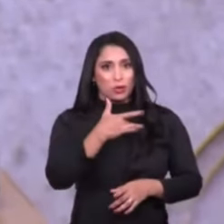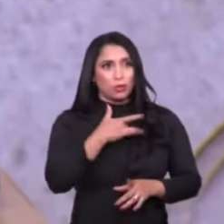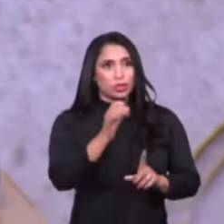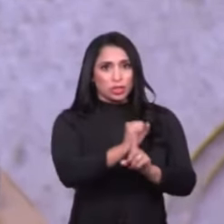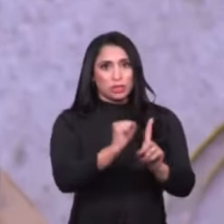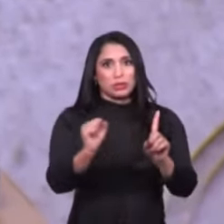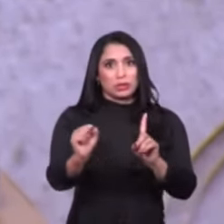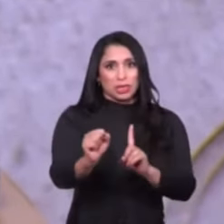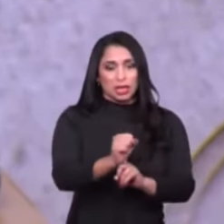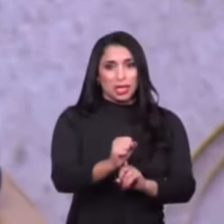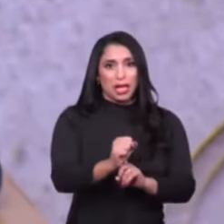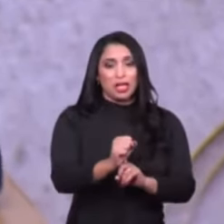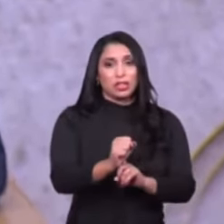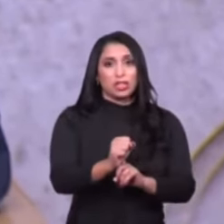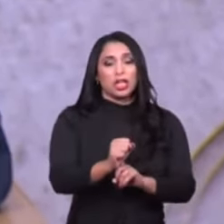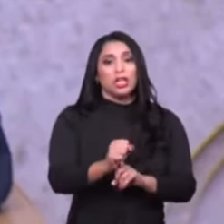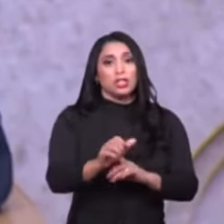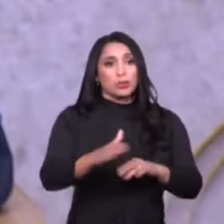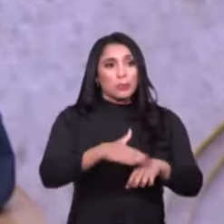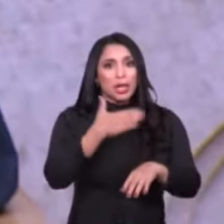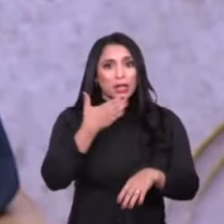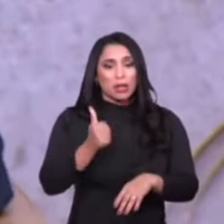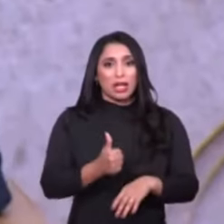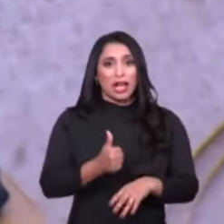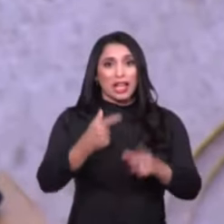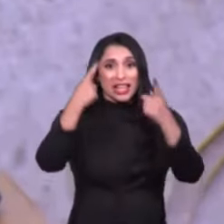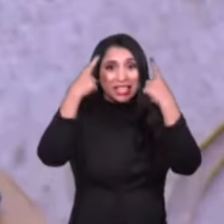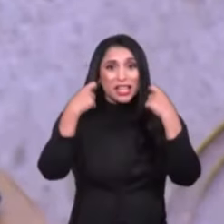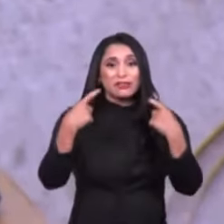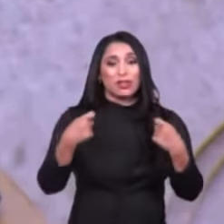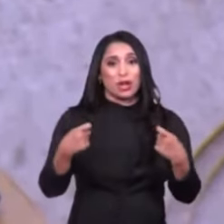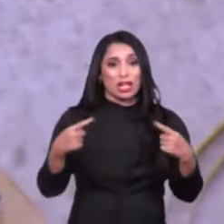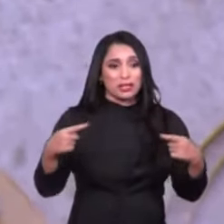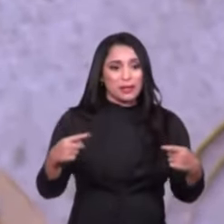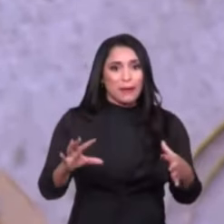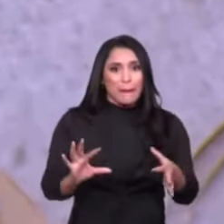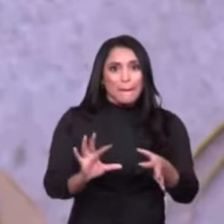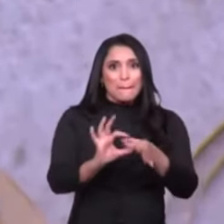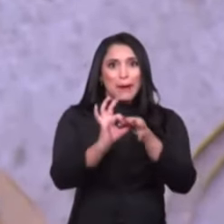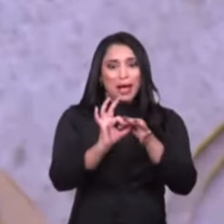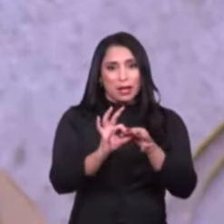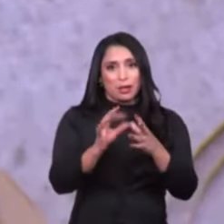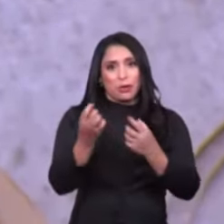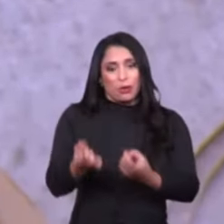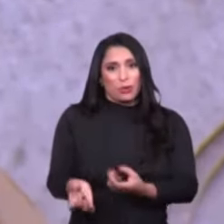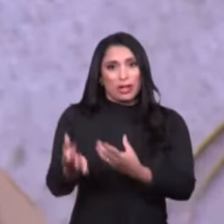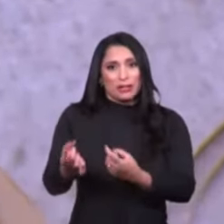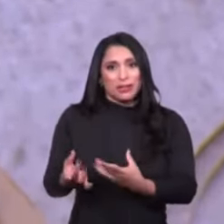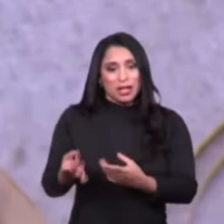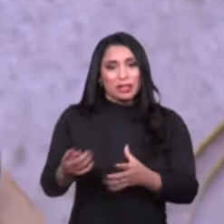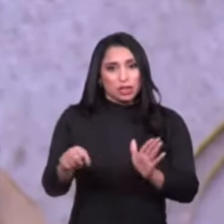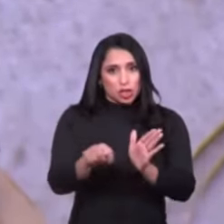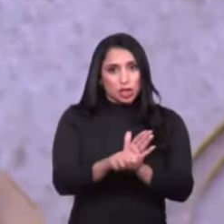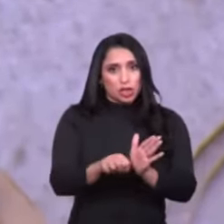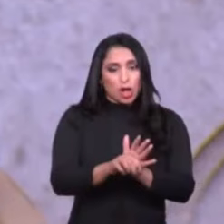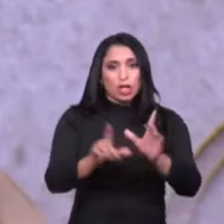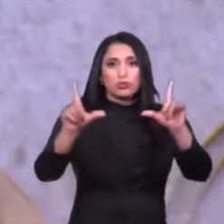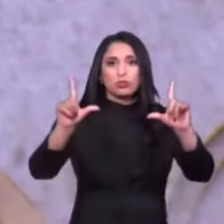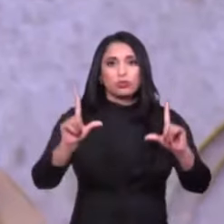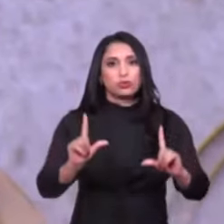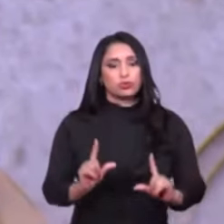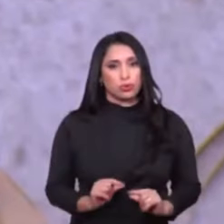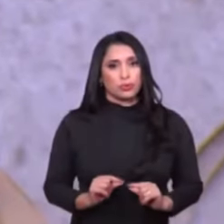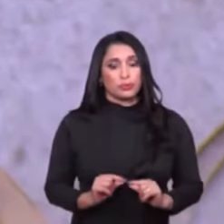diminuir a violência associada ao tráfico. A segunda premissa é a de que a guerra